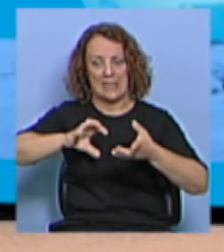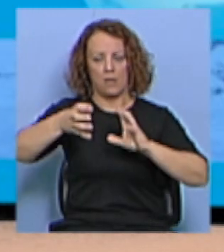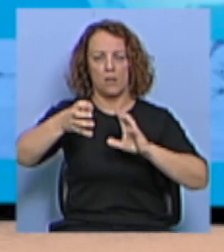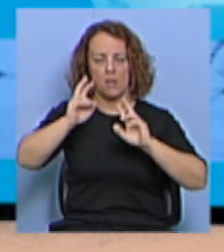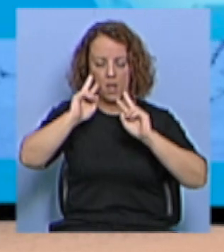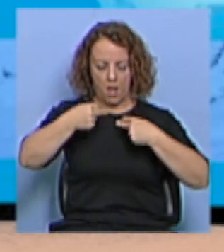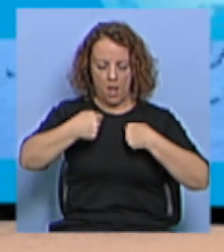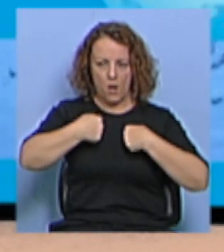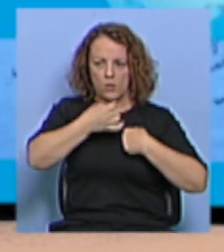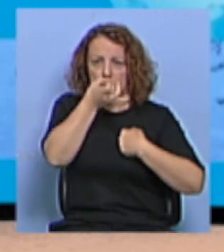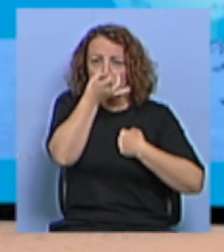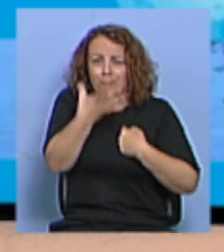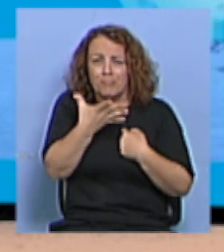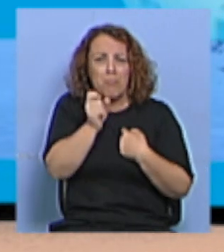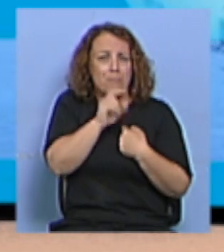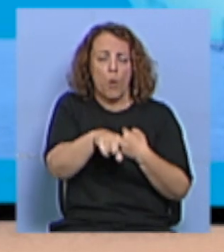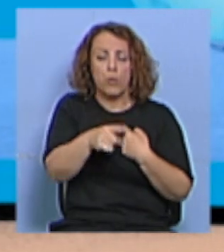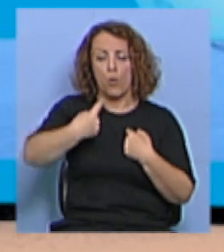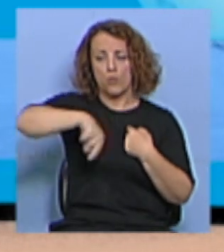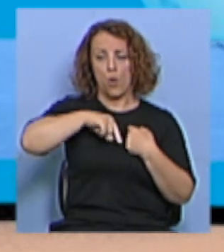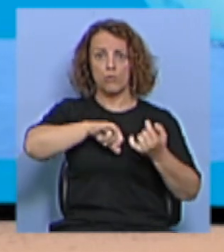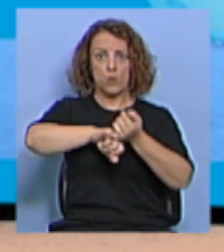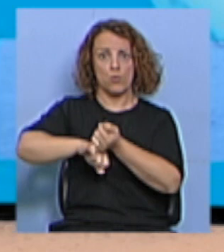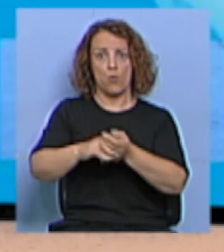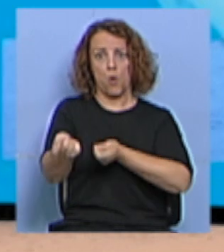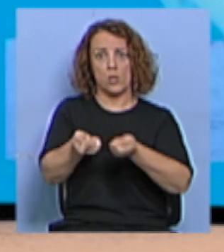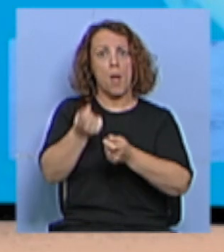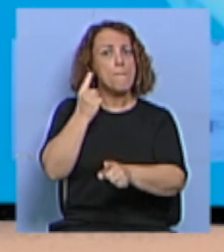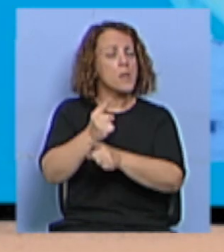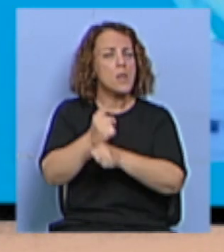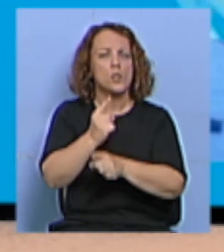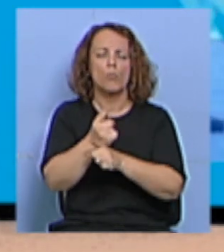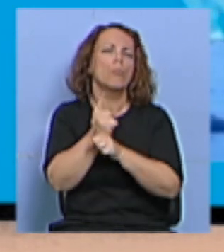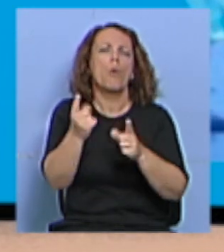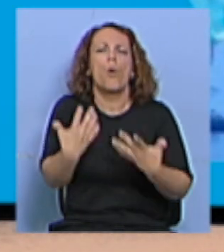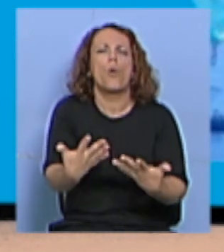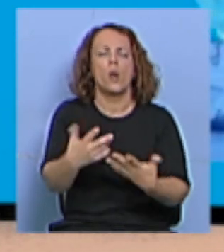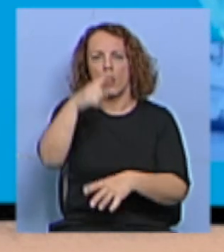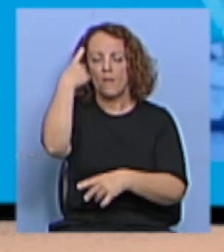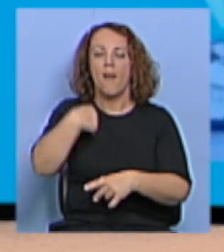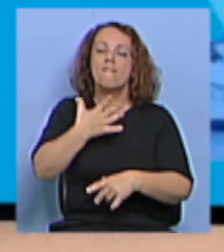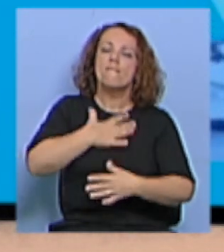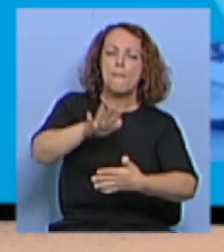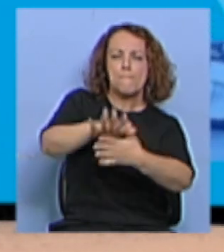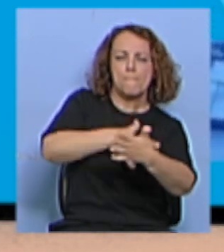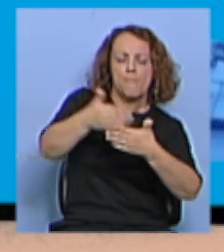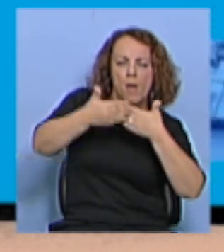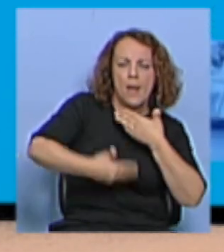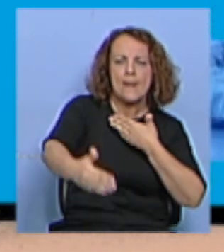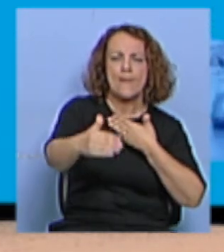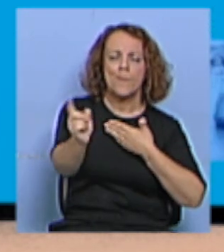nossa vulnerabilidade. E nós também sentimos isto enquanto organização, porque é muito difícil agora planificar, é muito